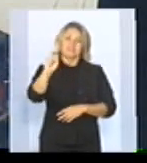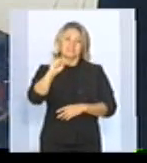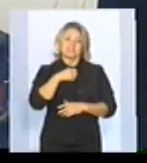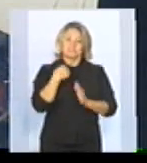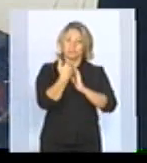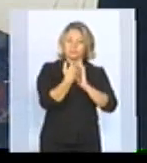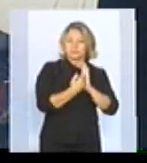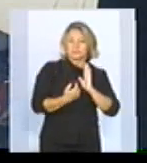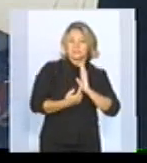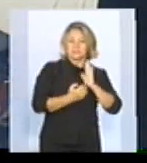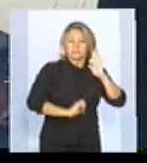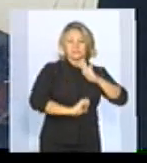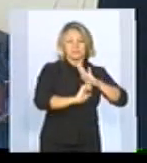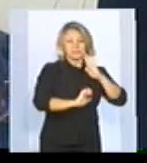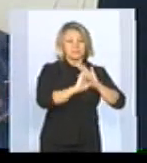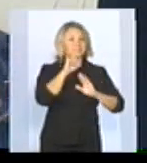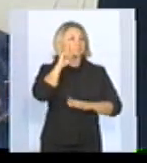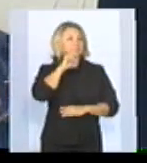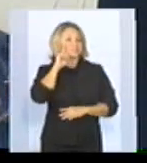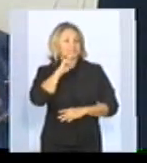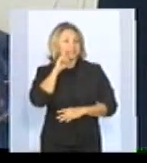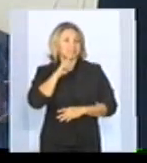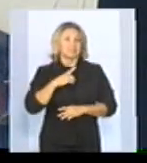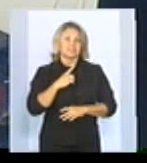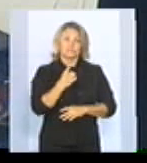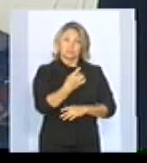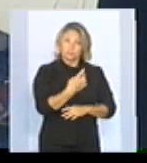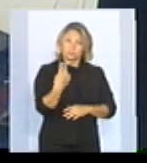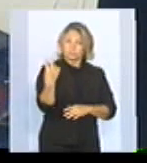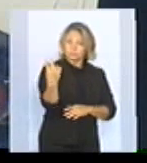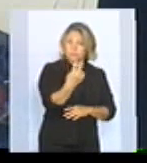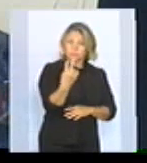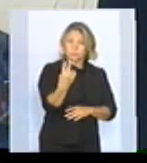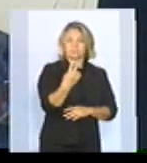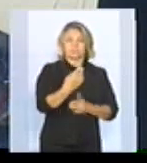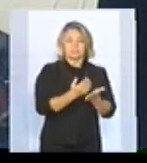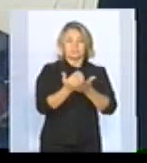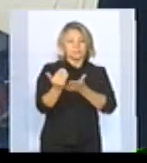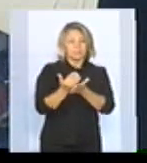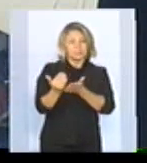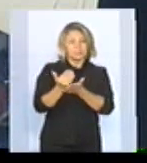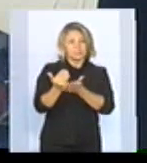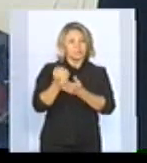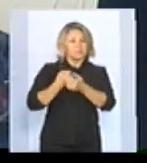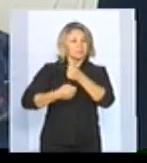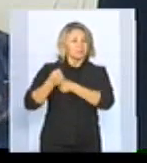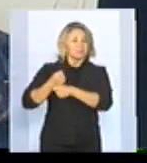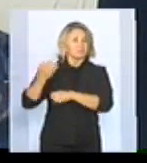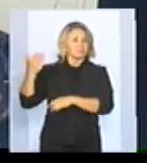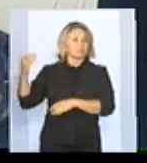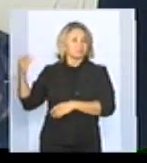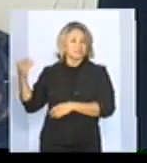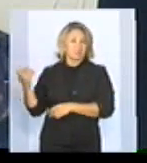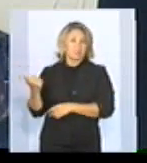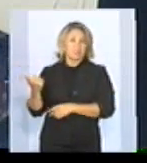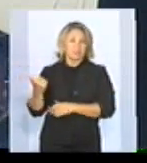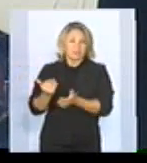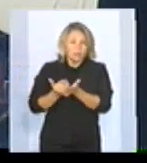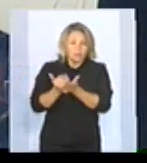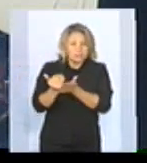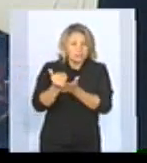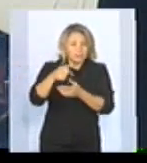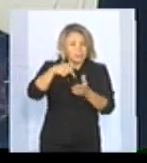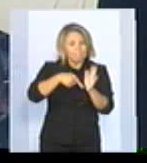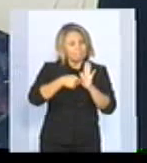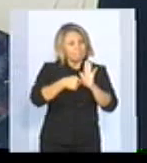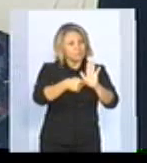controlados por empresas norte-americanas, e apenas duas programadoras ingressaram no mercado após a década de 90, que foi quando o serviço começou a ser prestado no